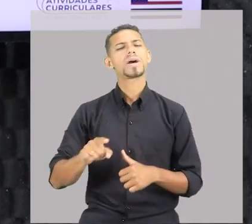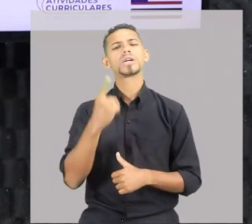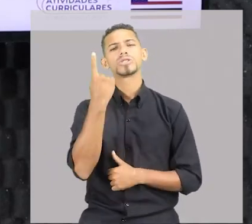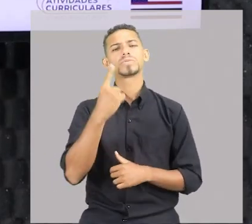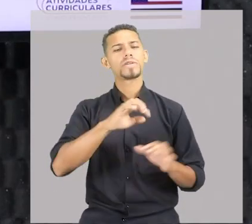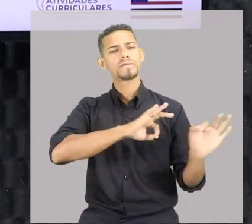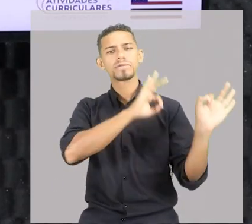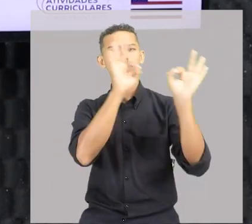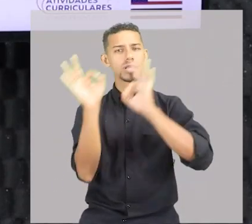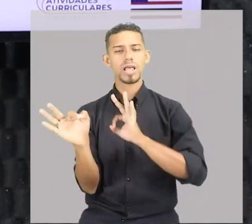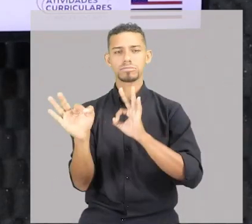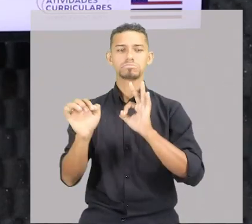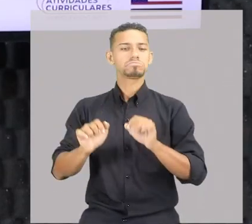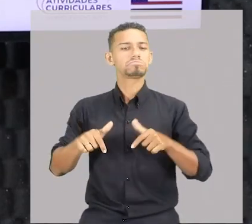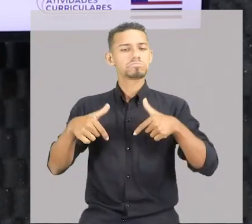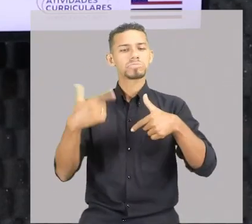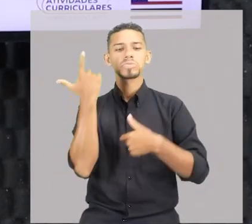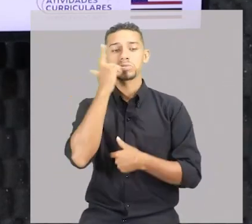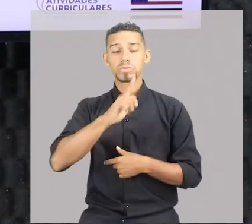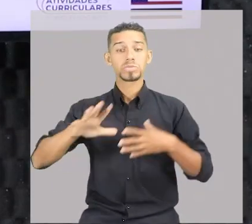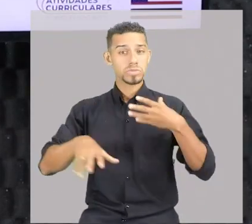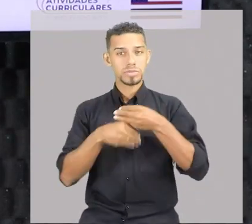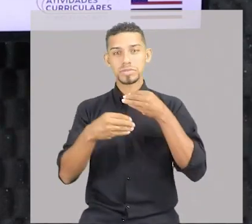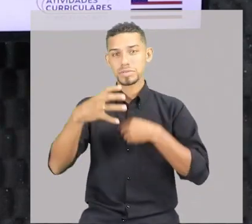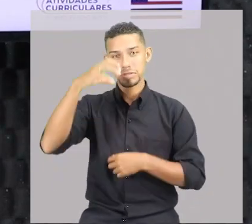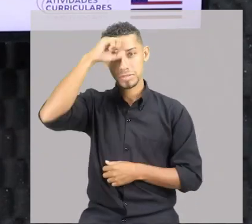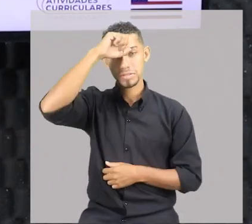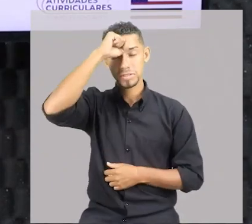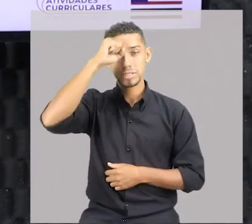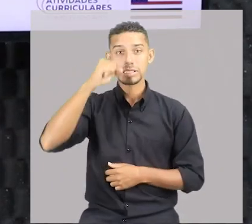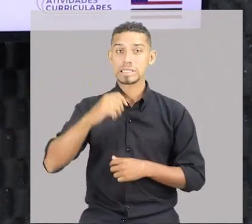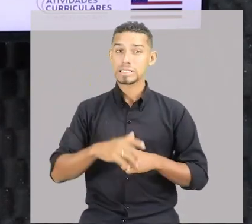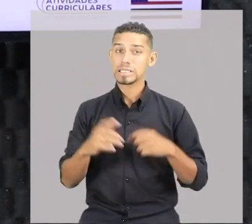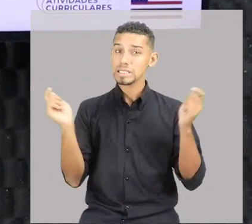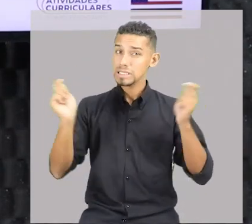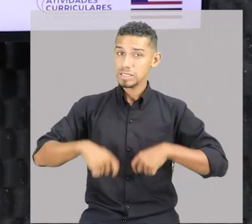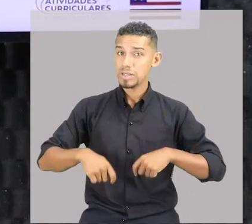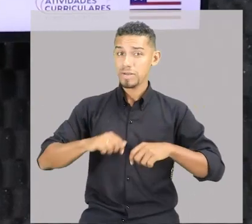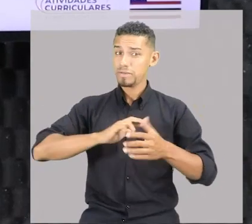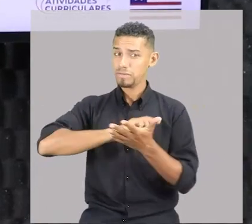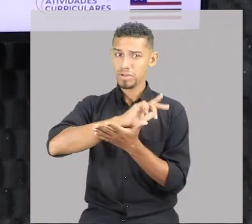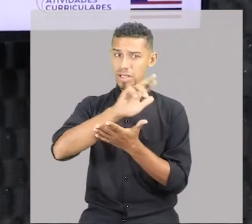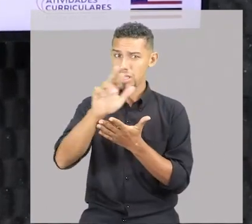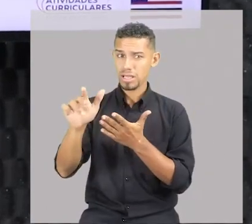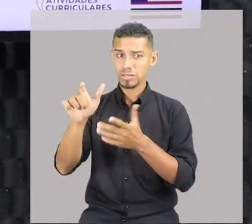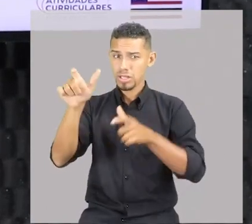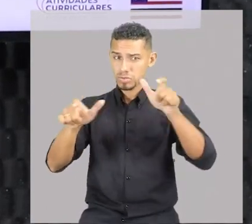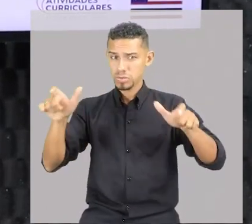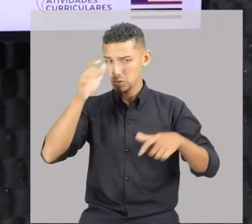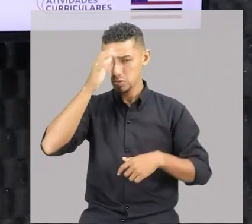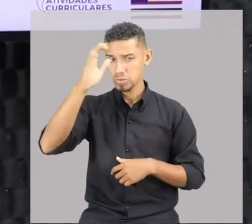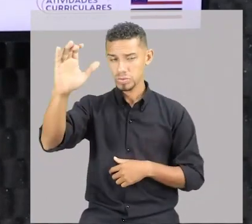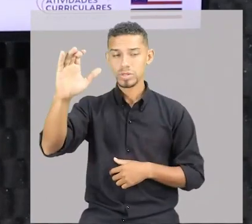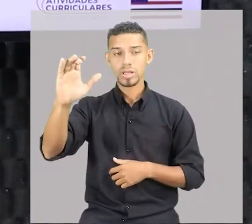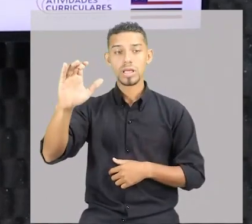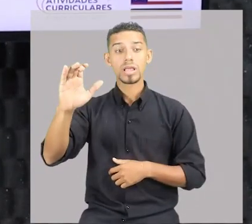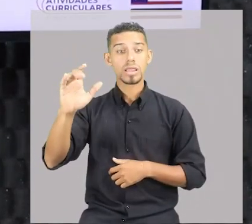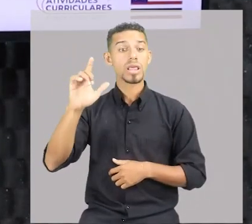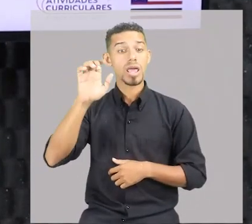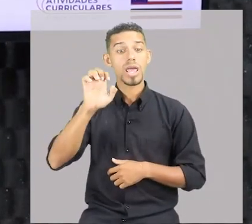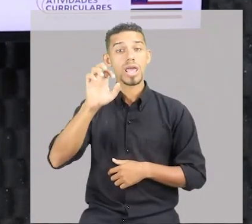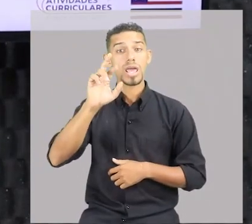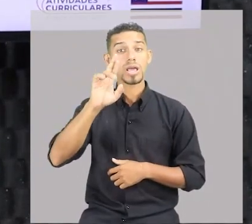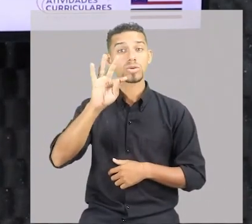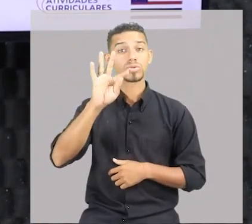das atividades curriculares complementares. E hoje a gente vai falar sobre as diversas faces da cultura. A cultura erudita,